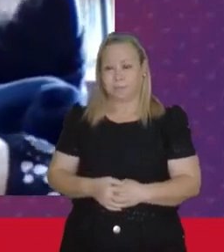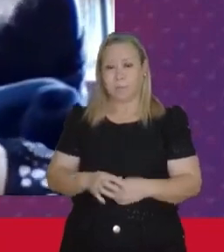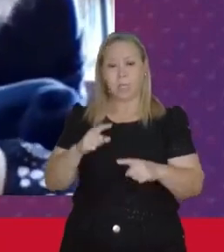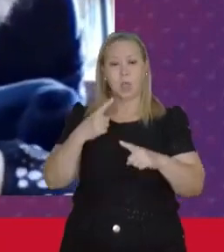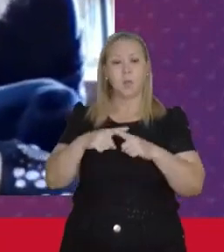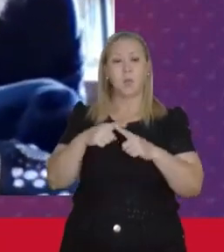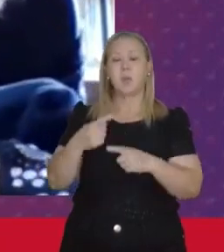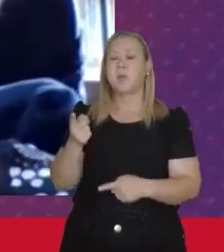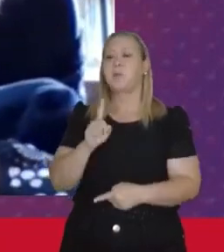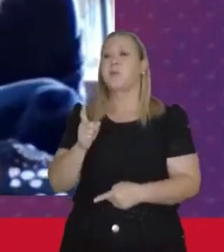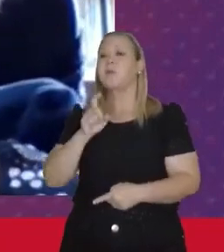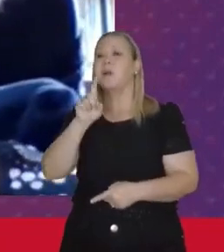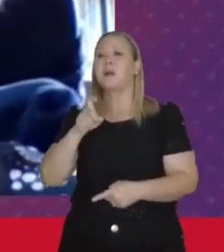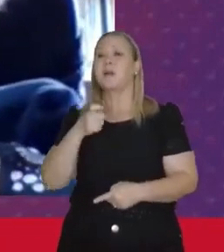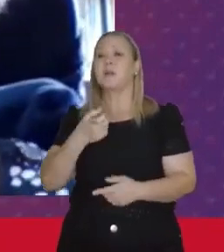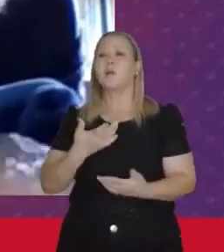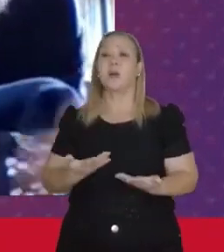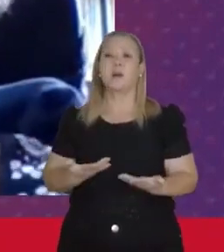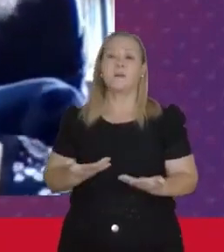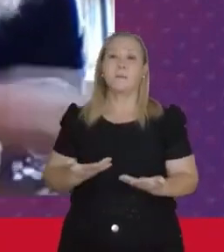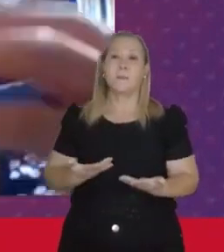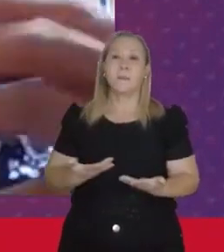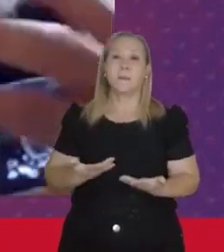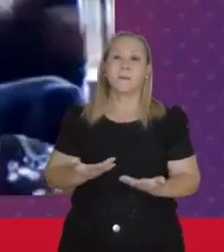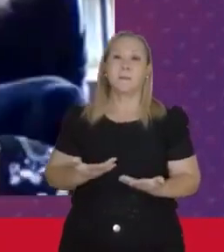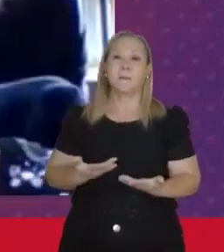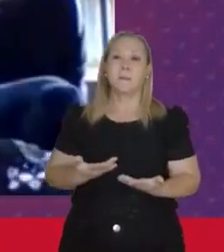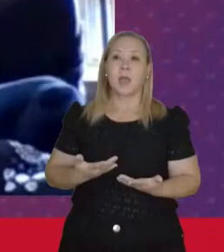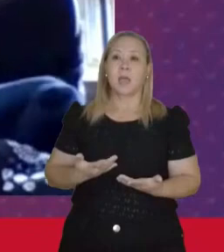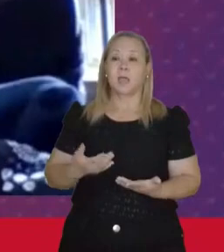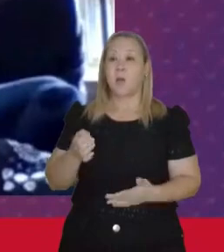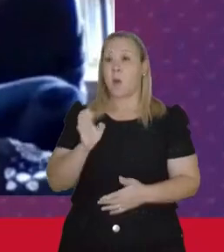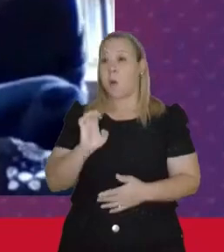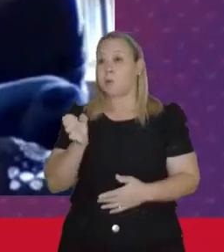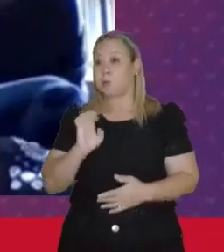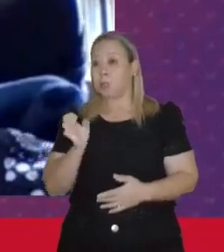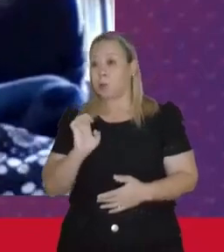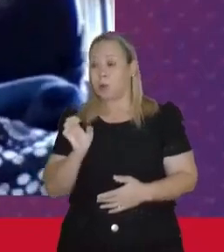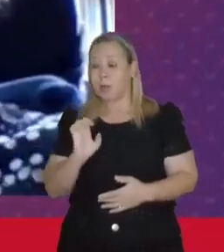Porque não é a homossexualidade